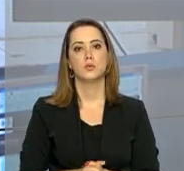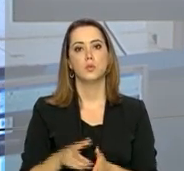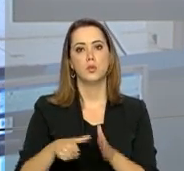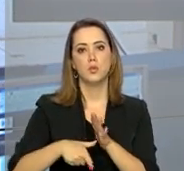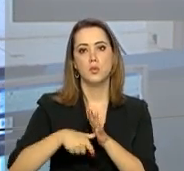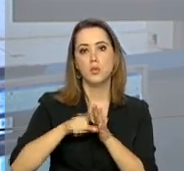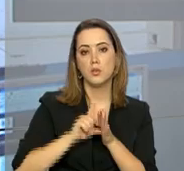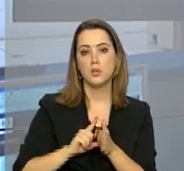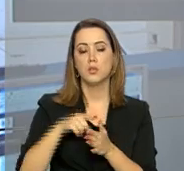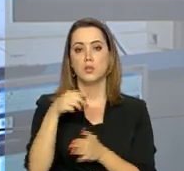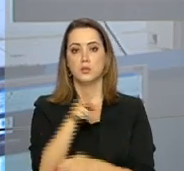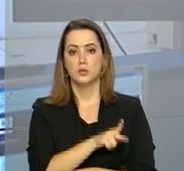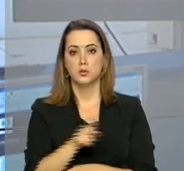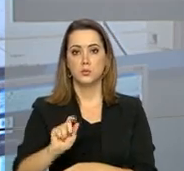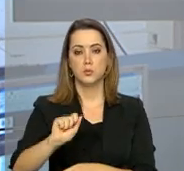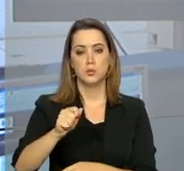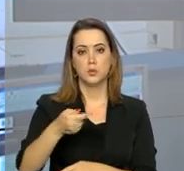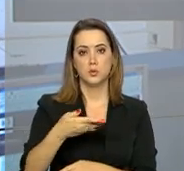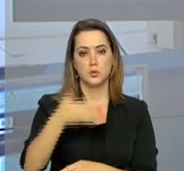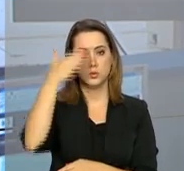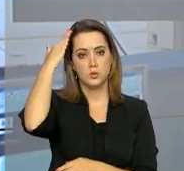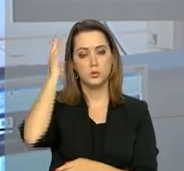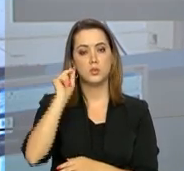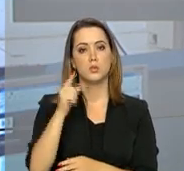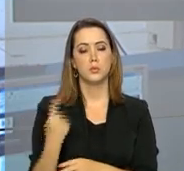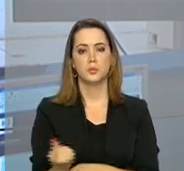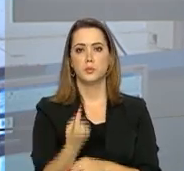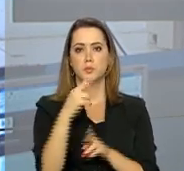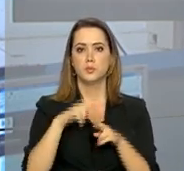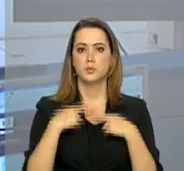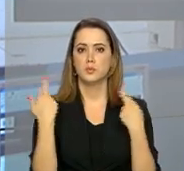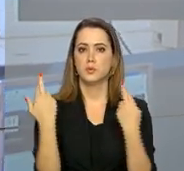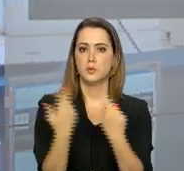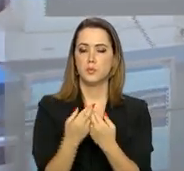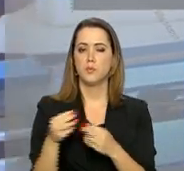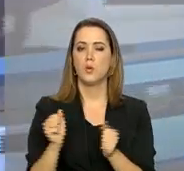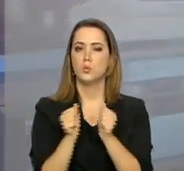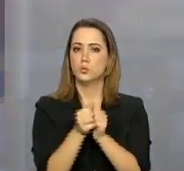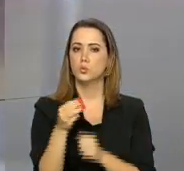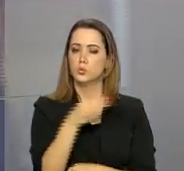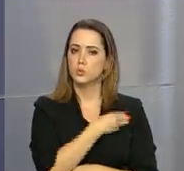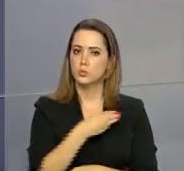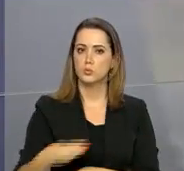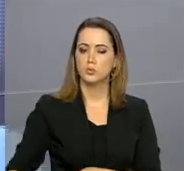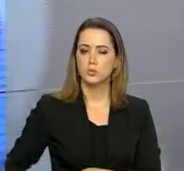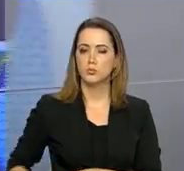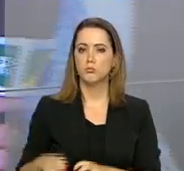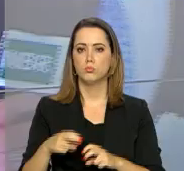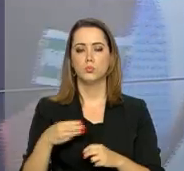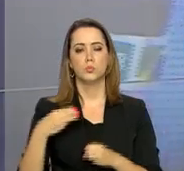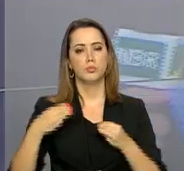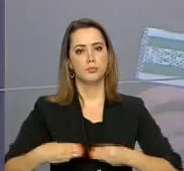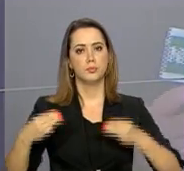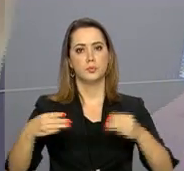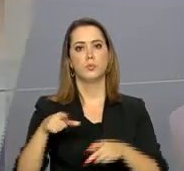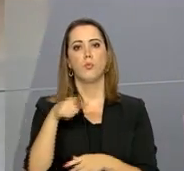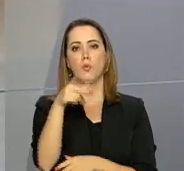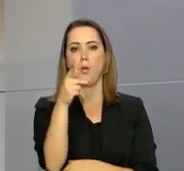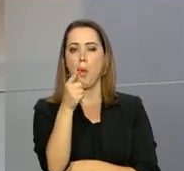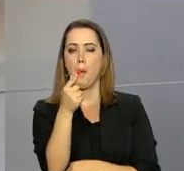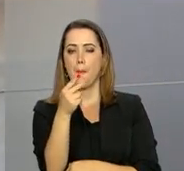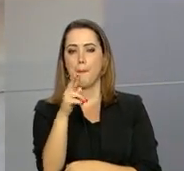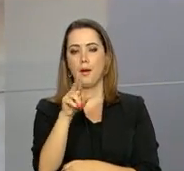Antes, Michel Temer presidiu a primeira reunião ministerial. O repórter Paulo La Salvia, ao vivo, tem para a gente os detalhes dessa